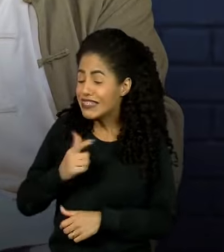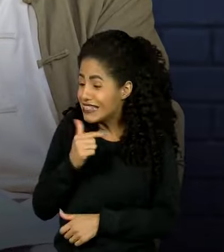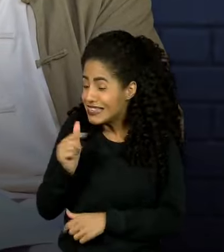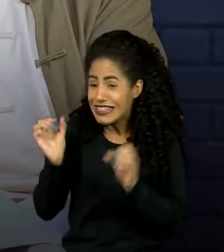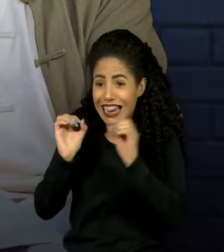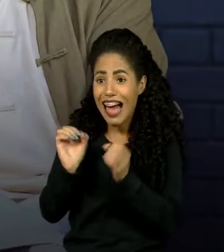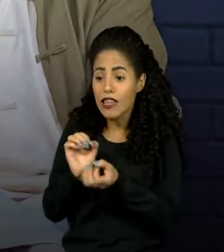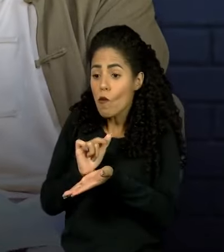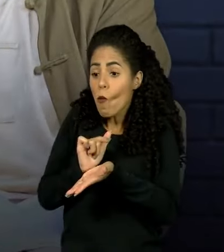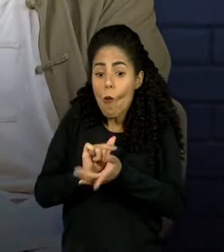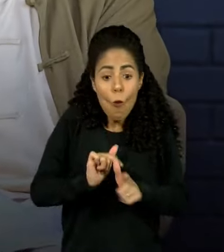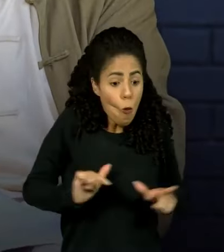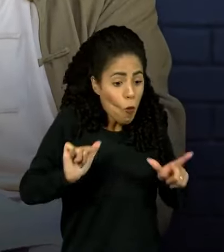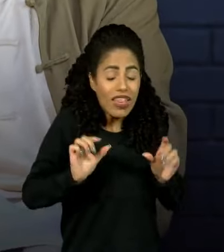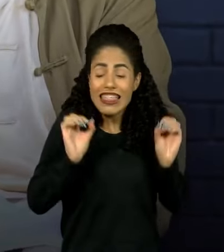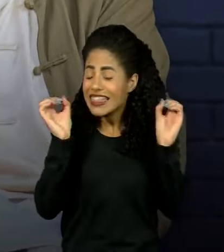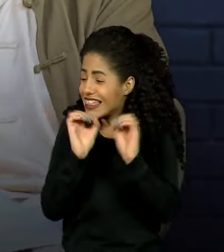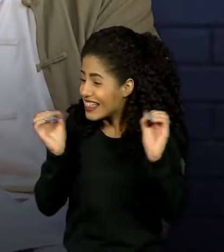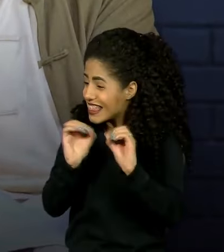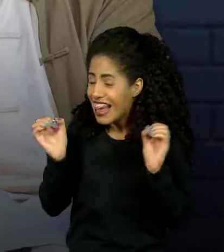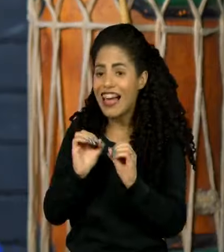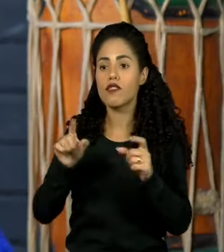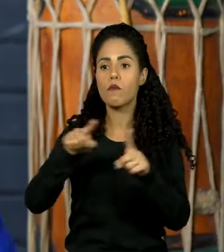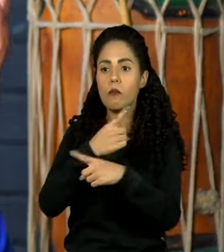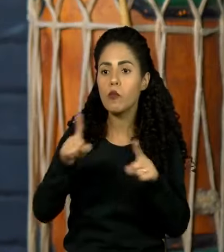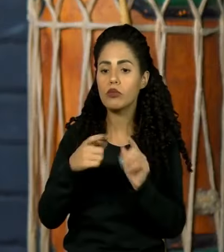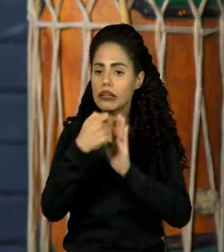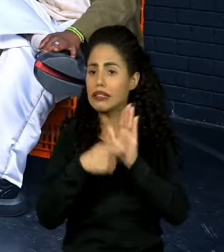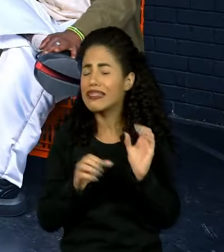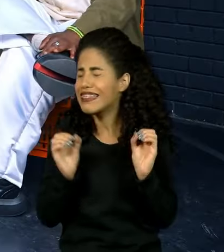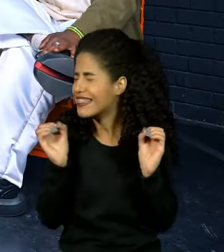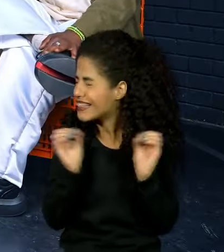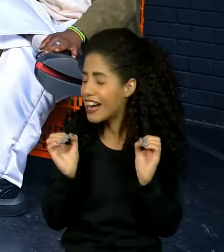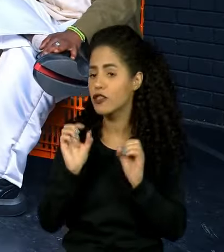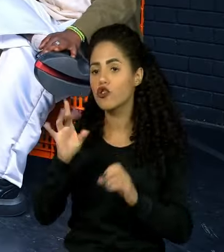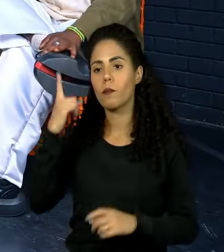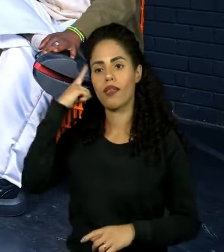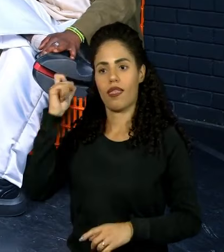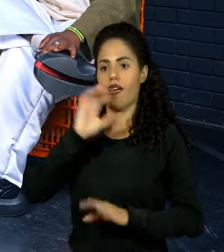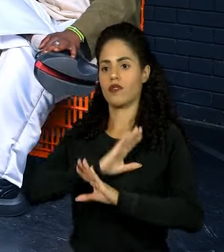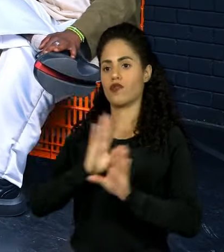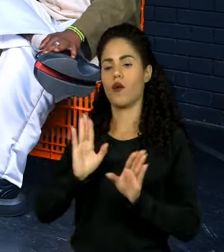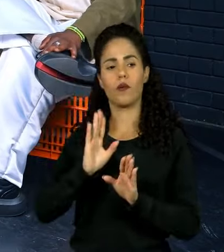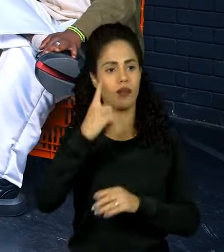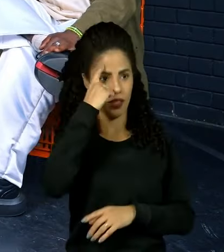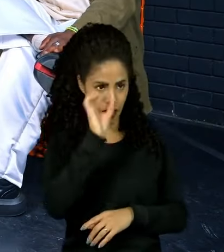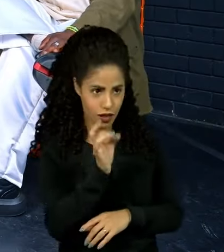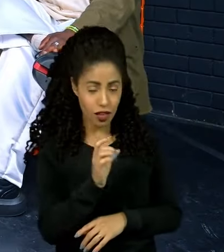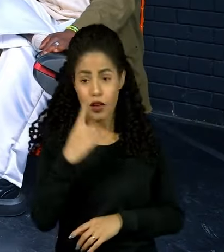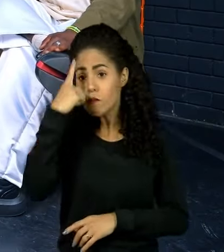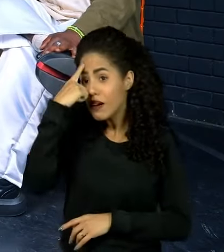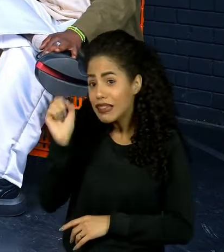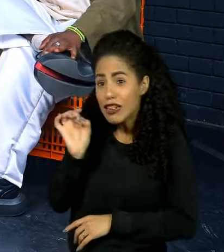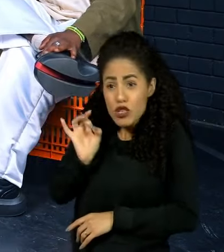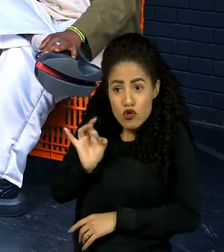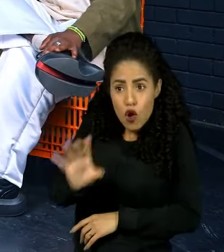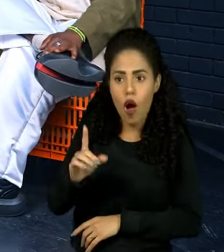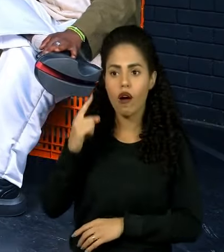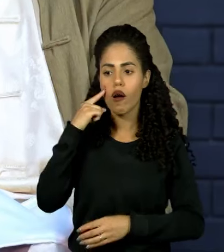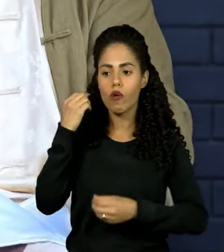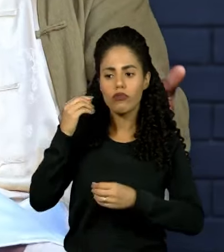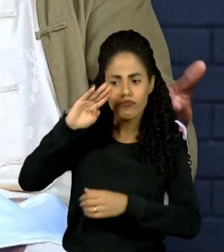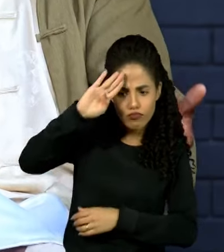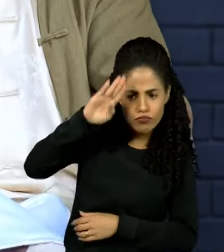texto não tinha corpo não tinha música tinha uma ideia tinha uma ideia a ideia de homenagear esse movimento que é o movimento black